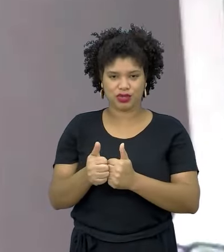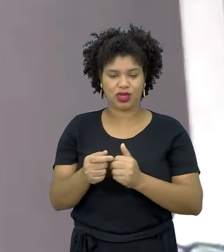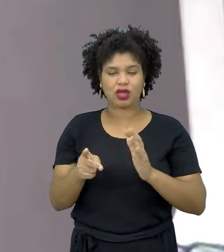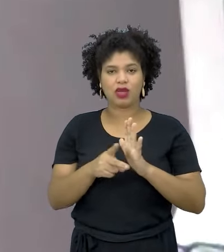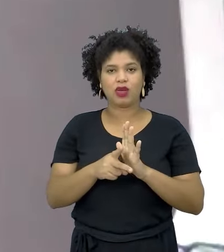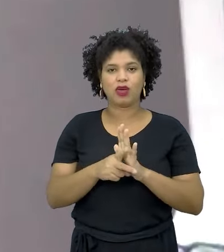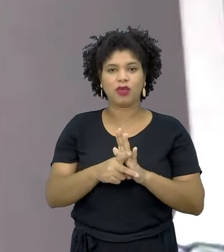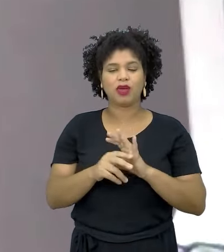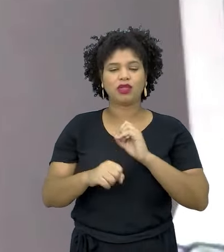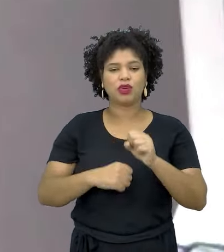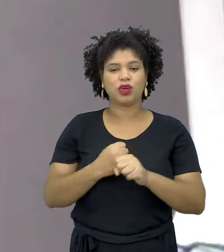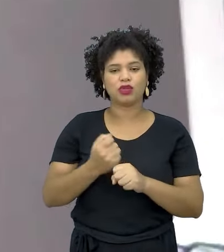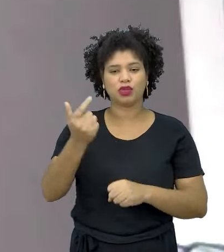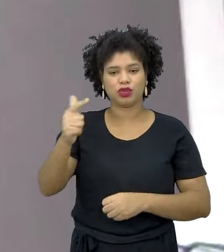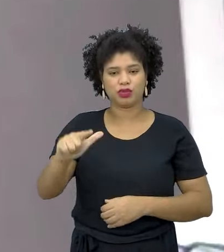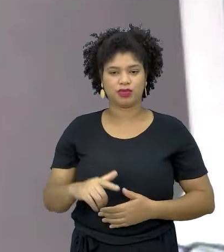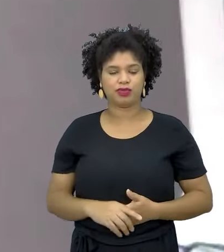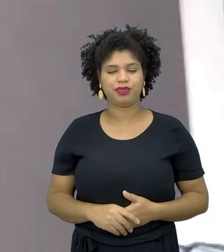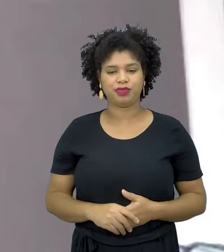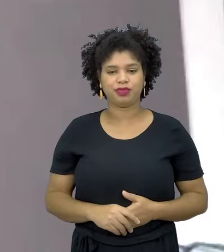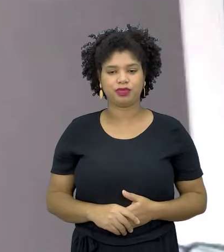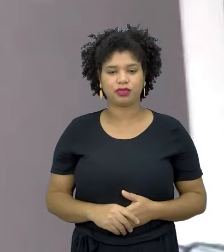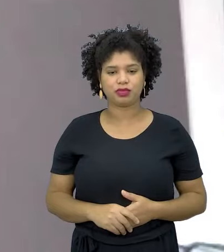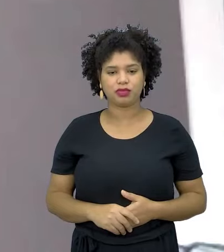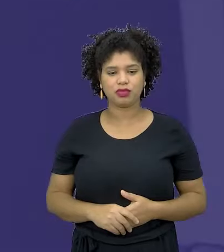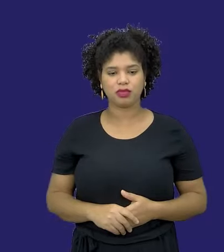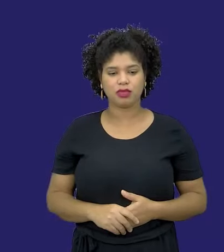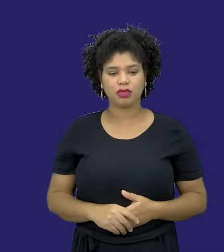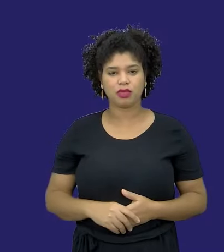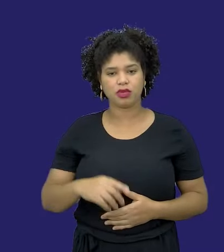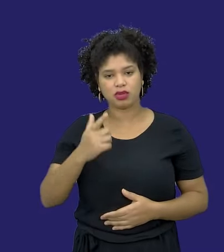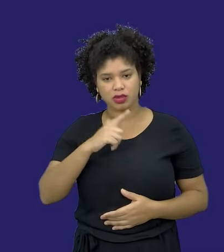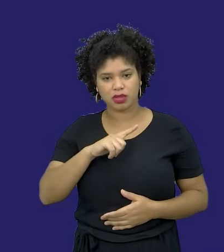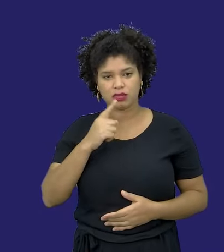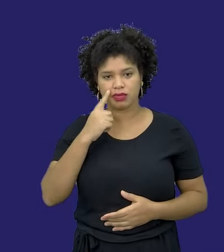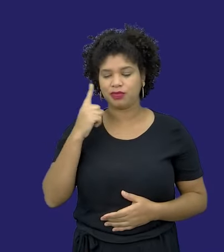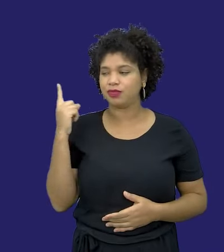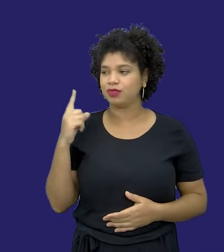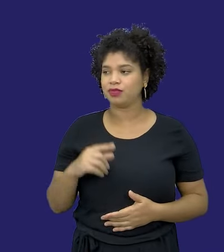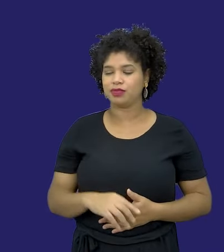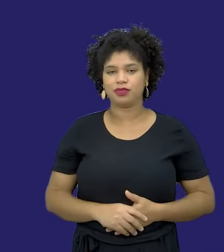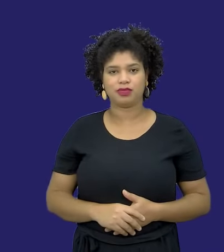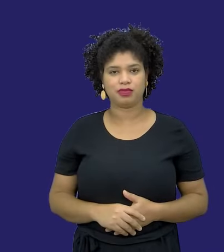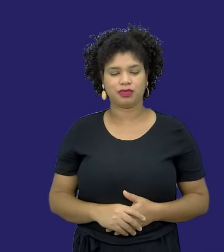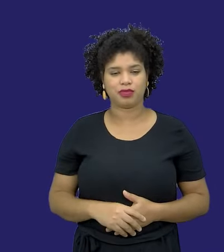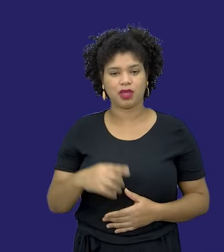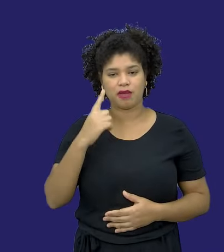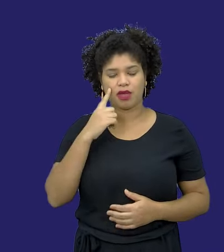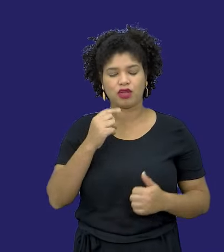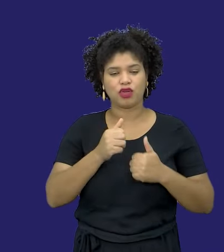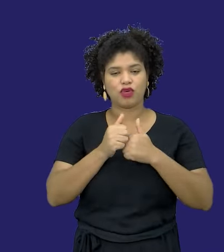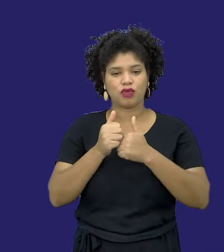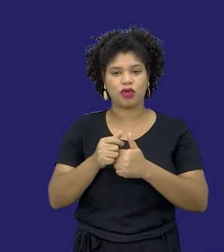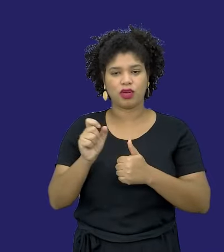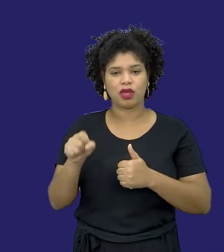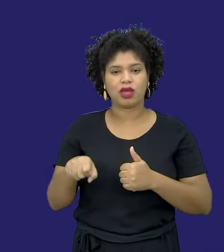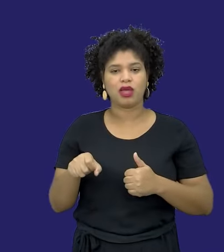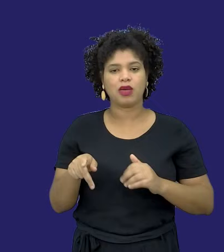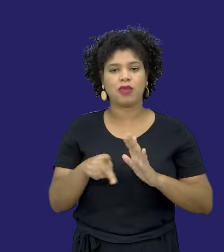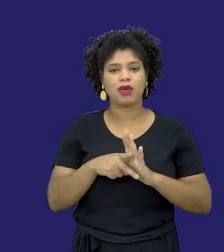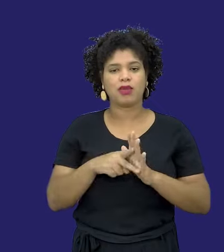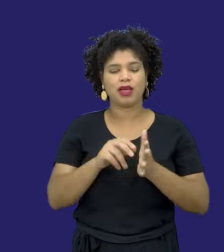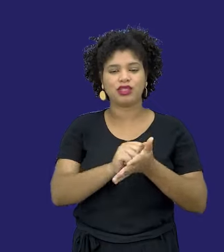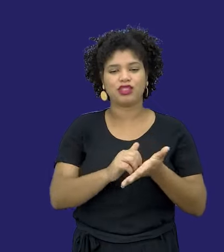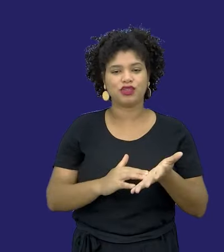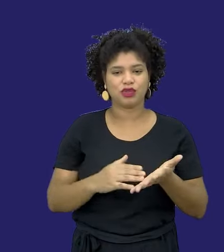o ano seguinte. Podemos começar. O nosso foco está na sequência de atividades